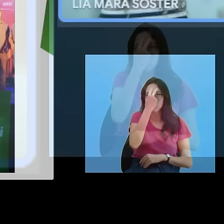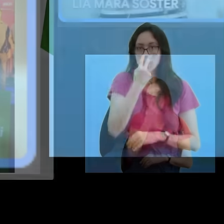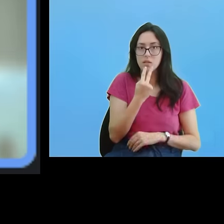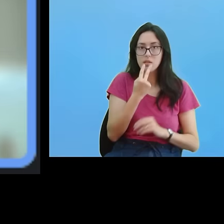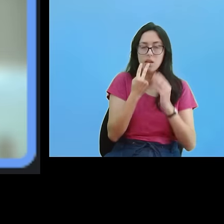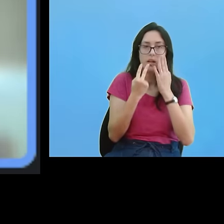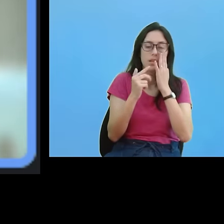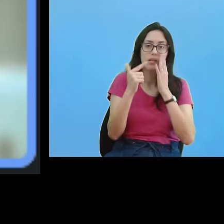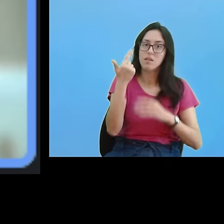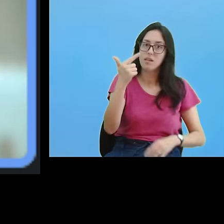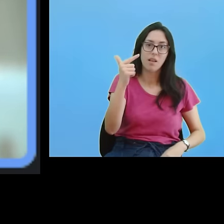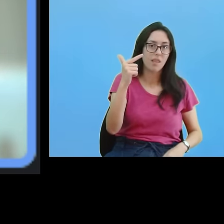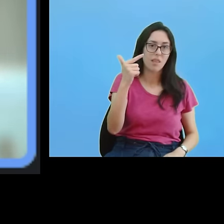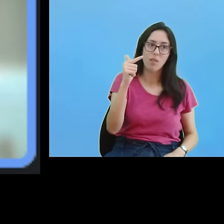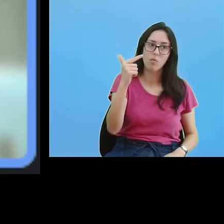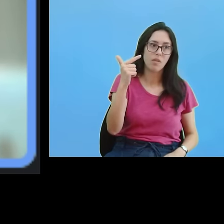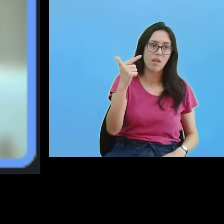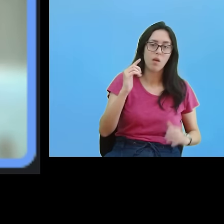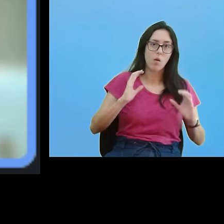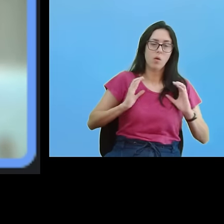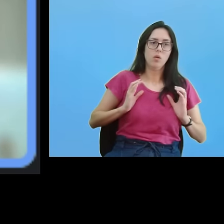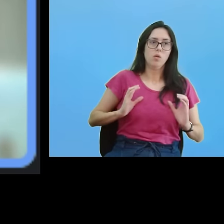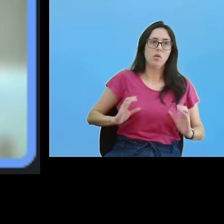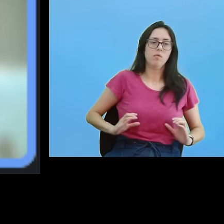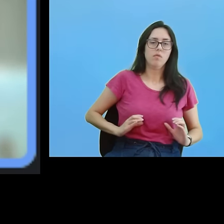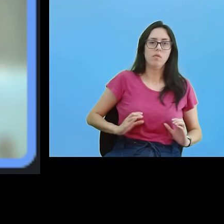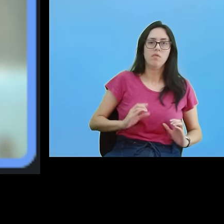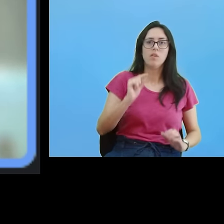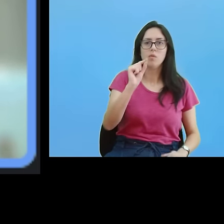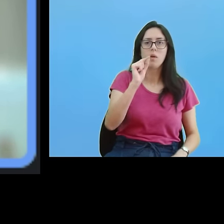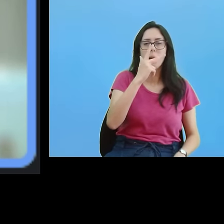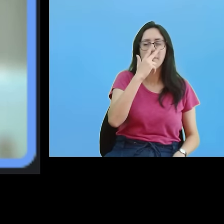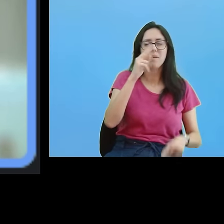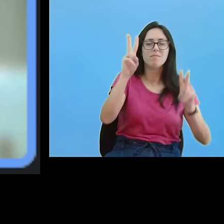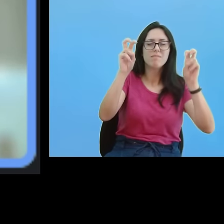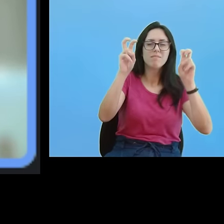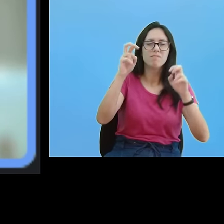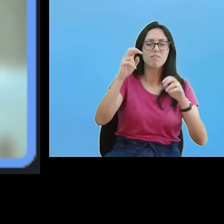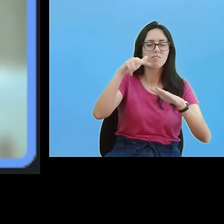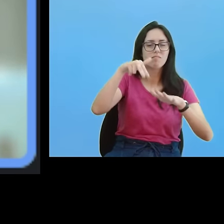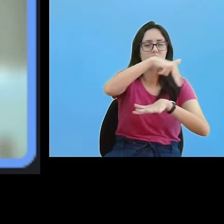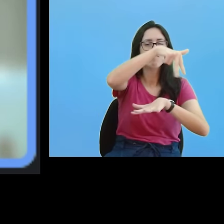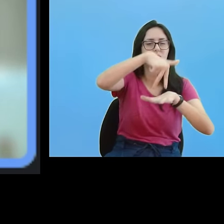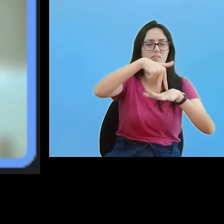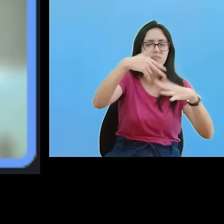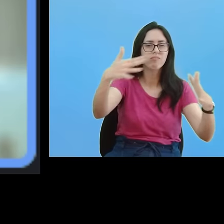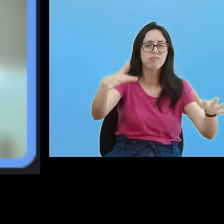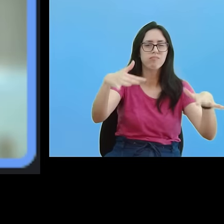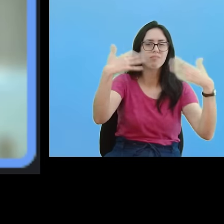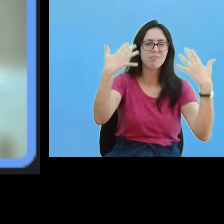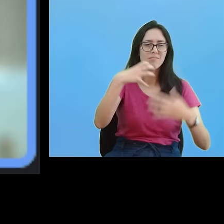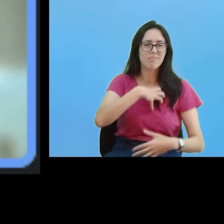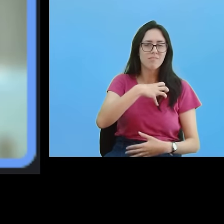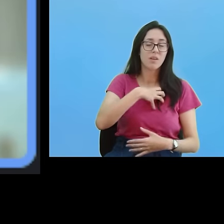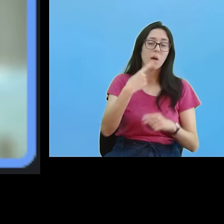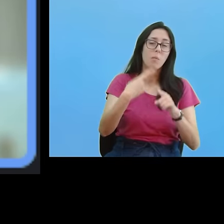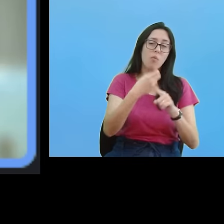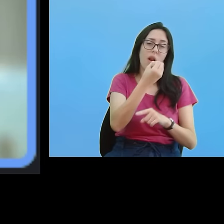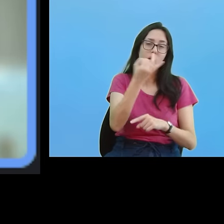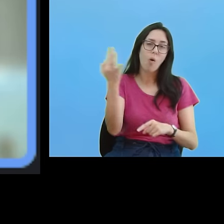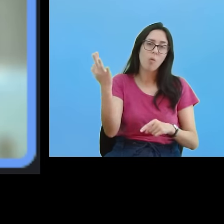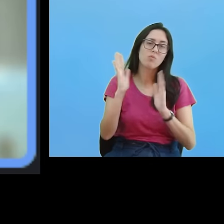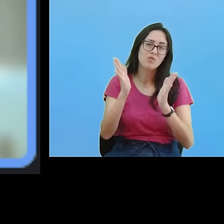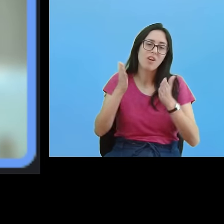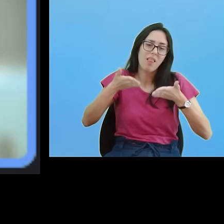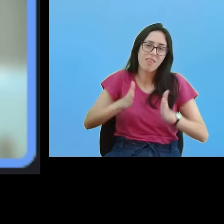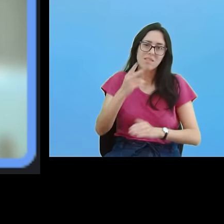um posicionamento que é conhecido como presença de palco, né? Porque alguns já nasceram cegos, outros